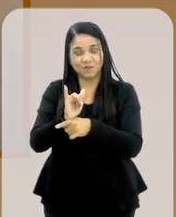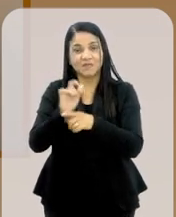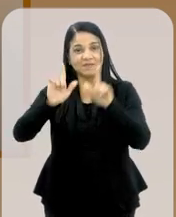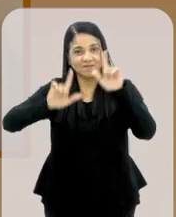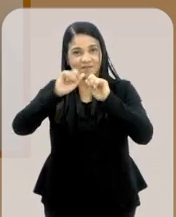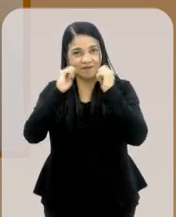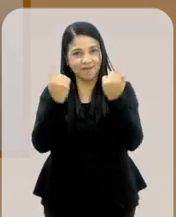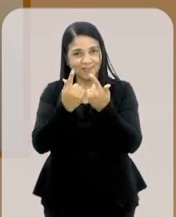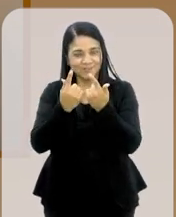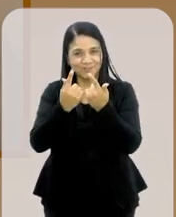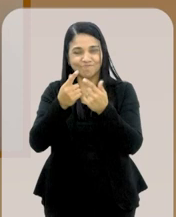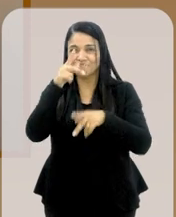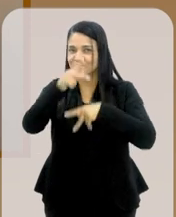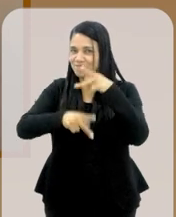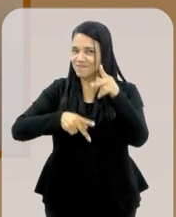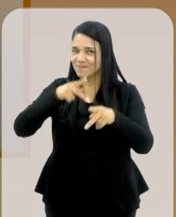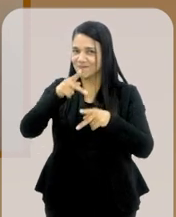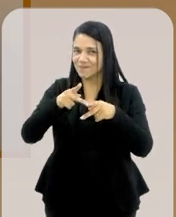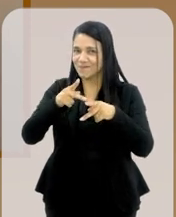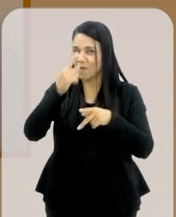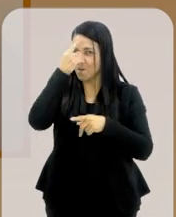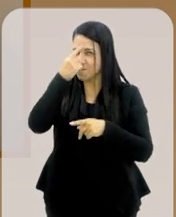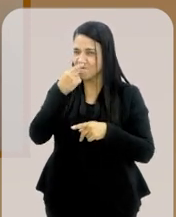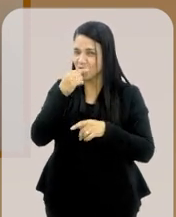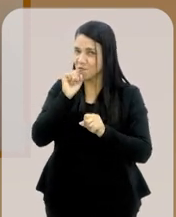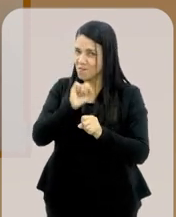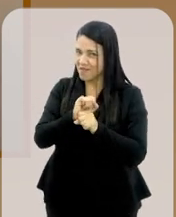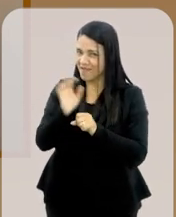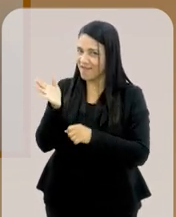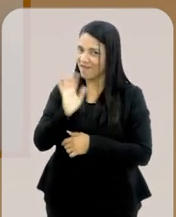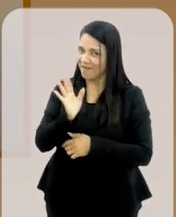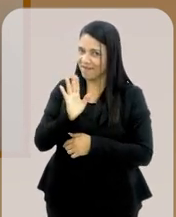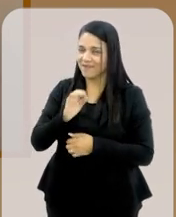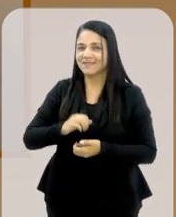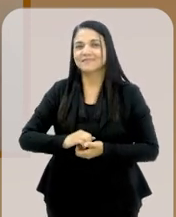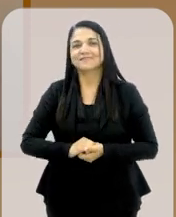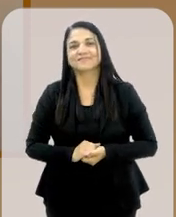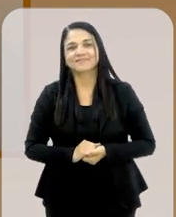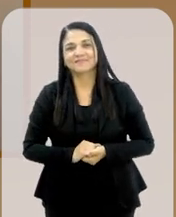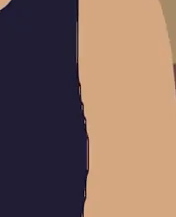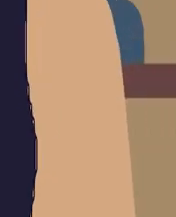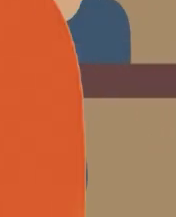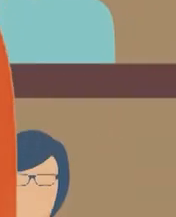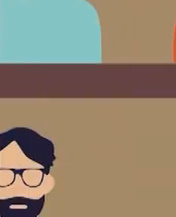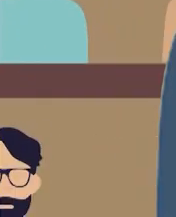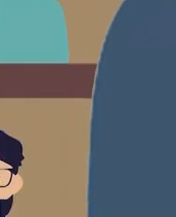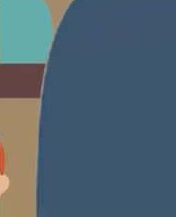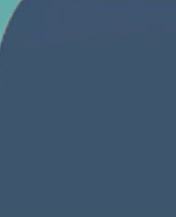YouTube. TV Alerj, o canal do povo. O perfil fica por aqui. Até a próxima!